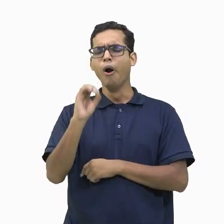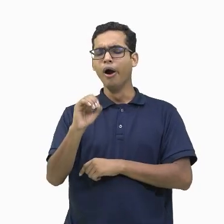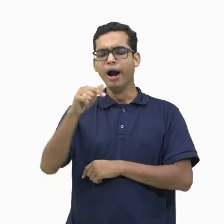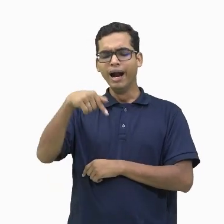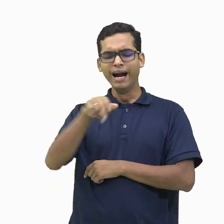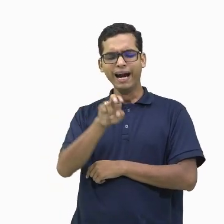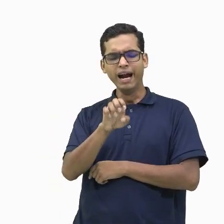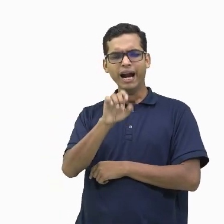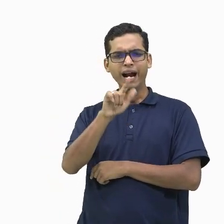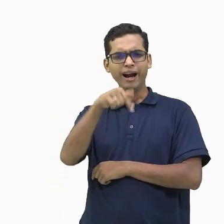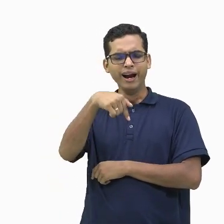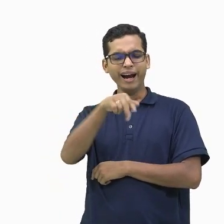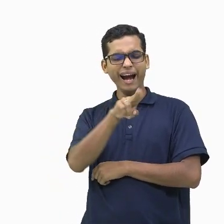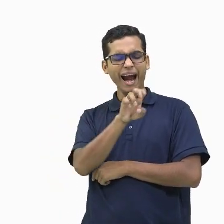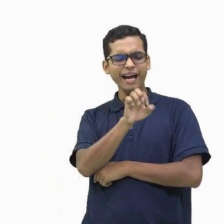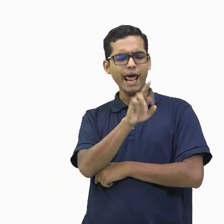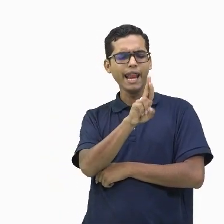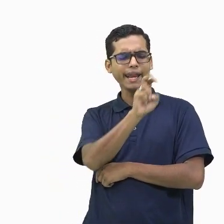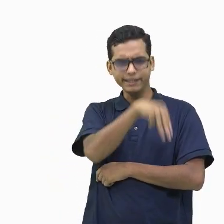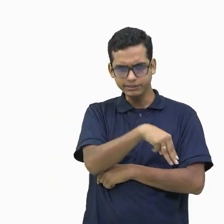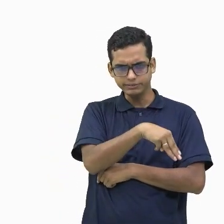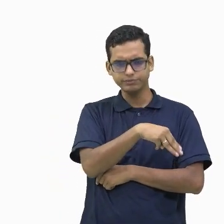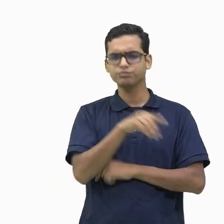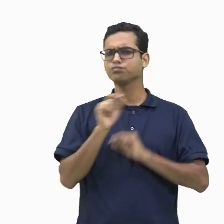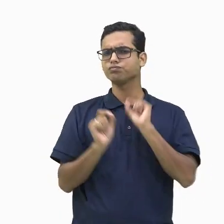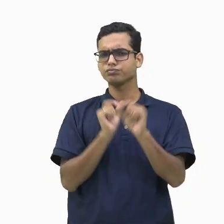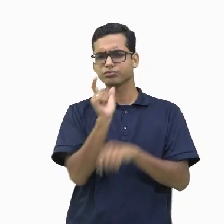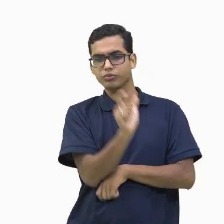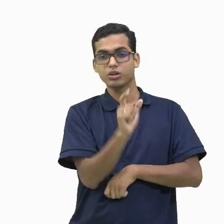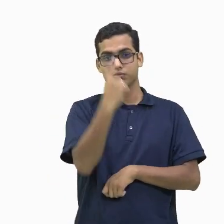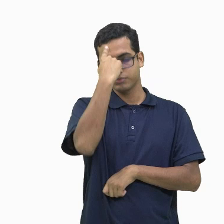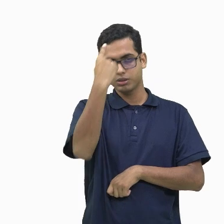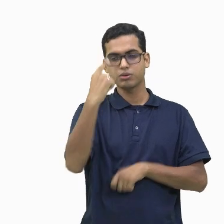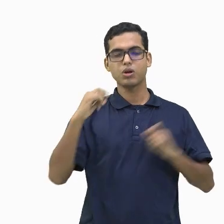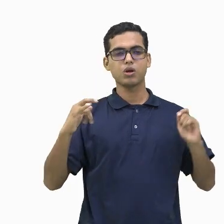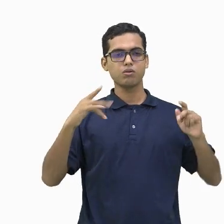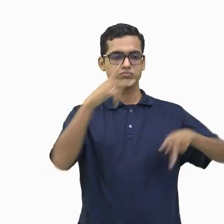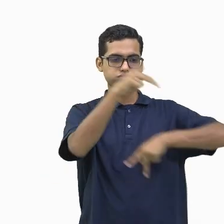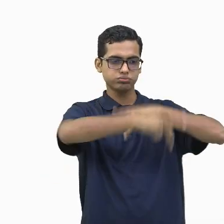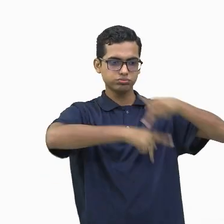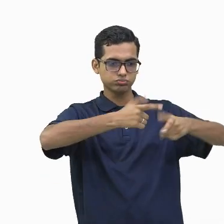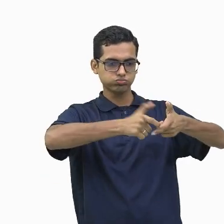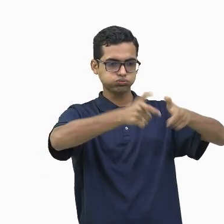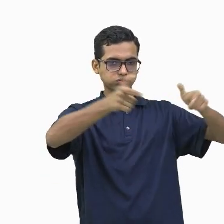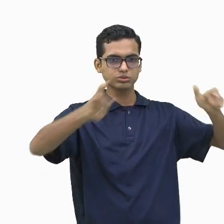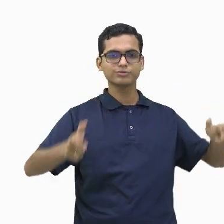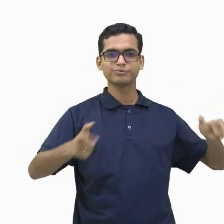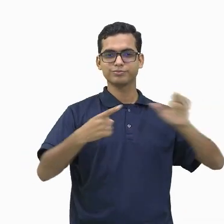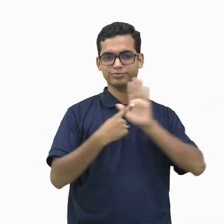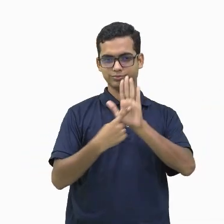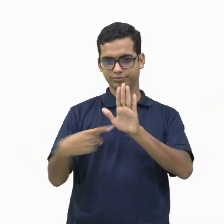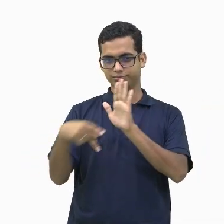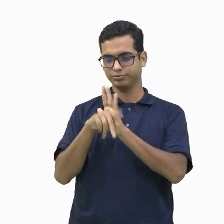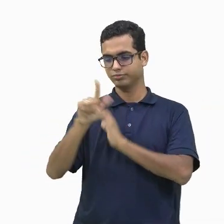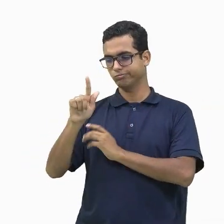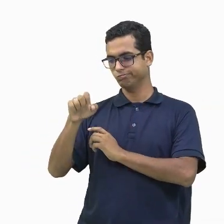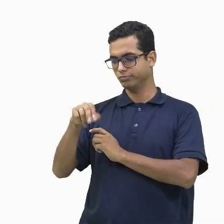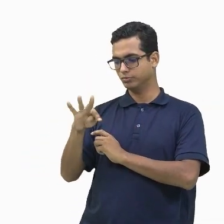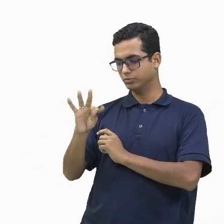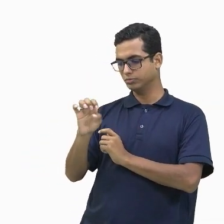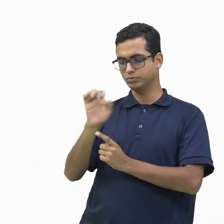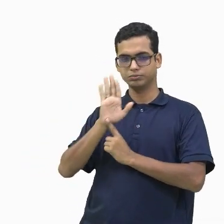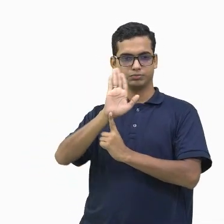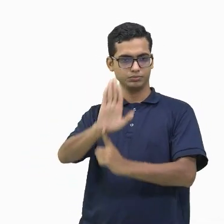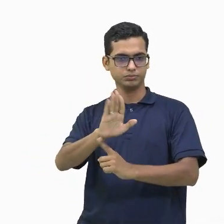vai combinar com a ideia de multidão que a palavra gente traz. Mesma coisa no segundo